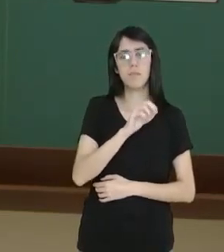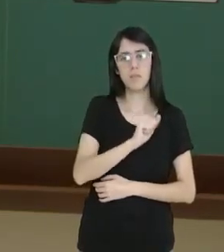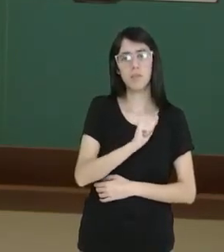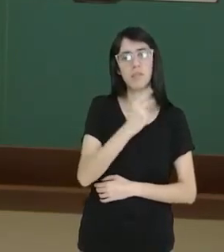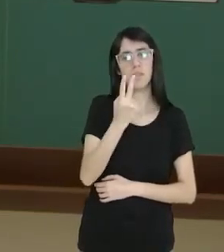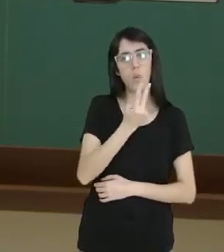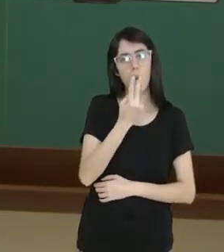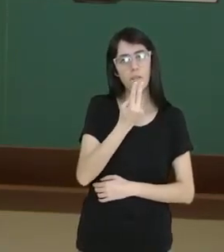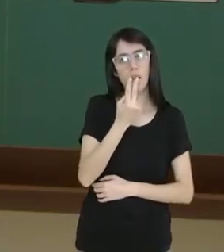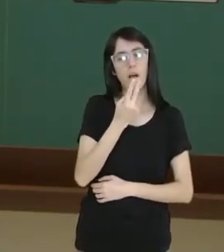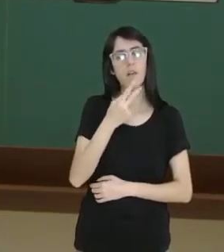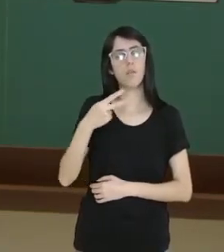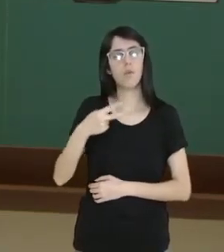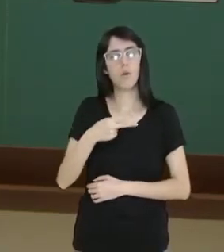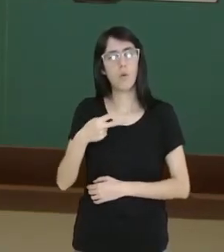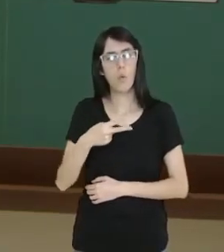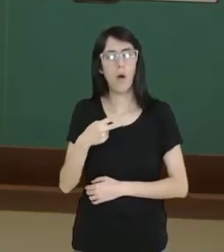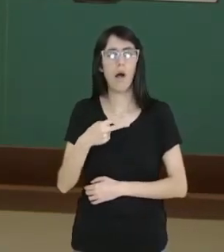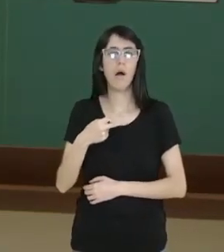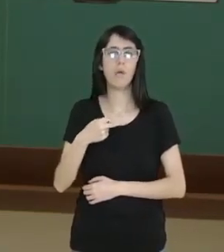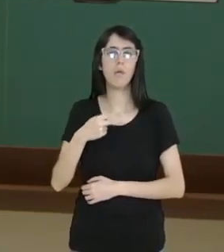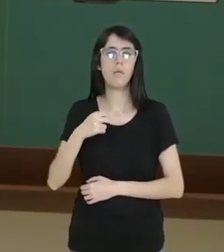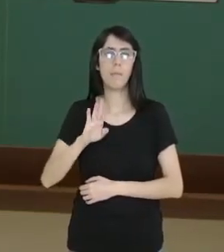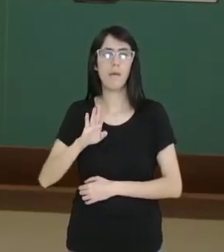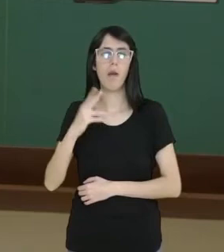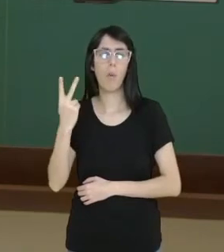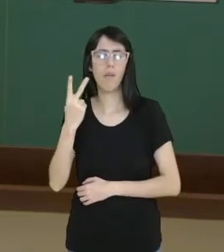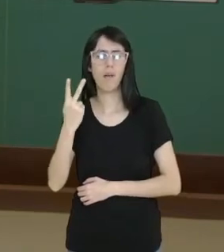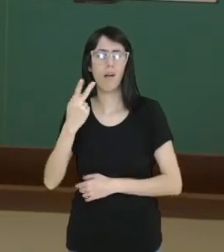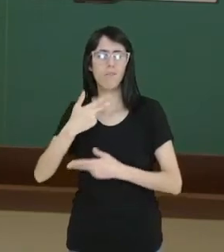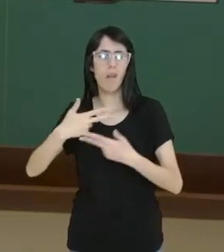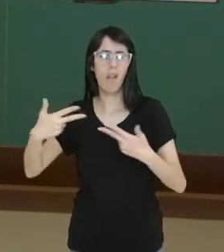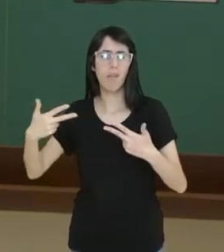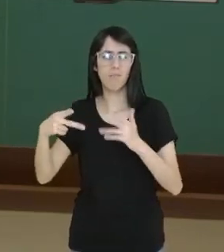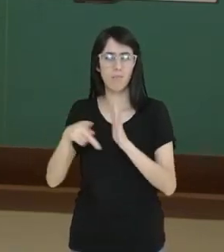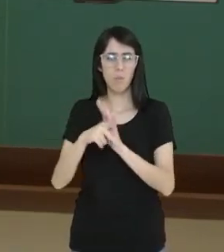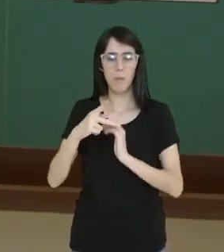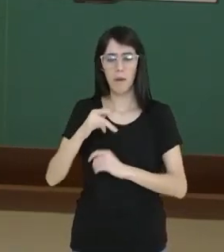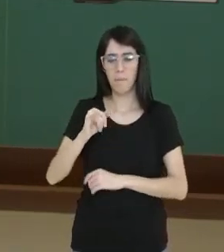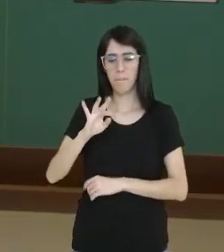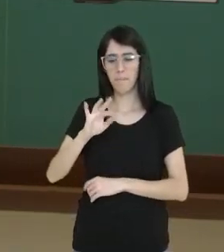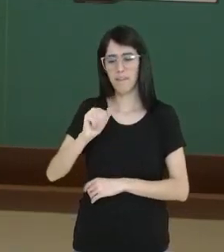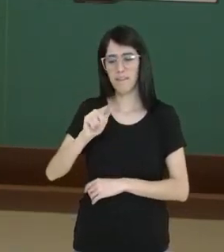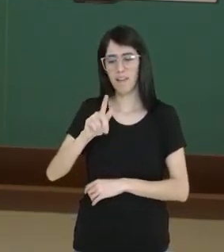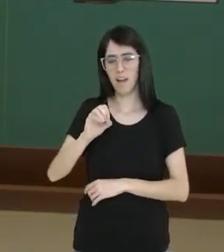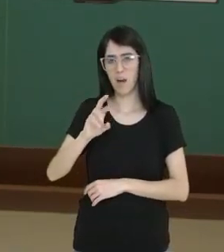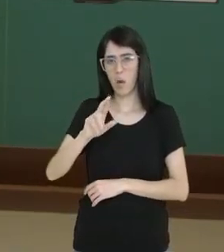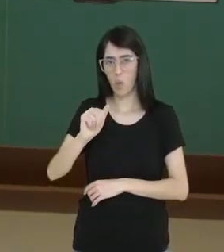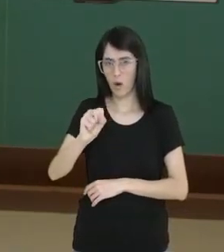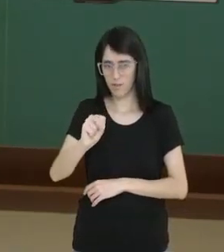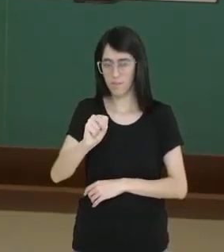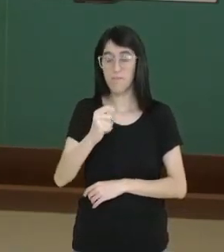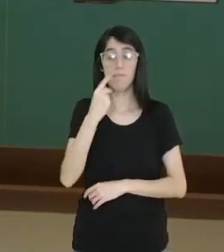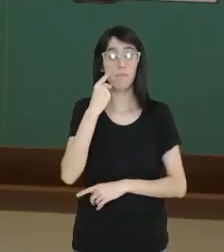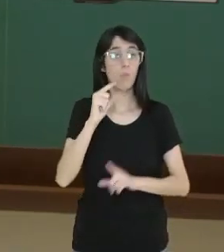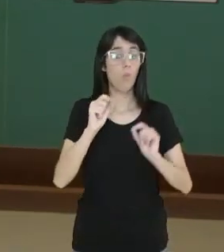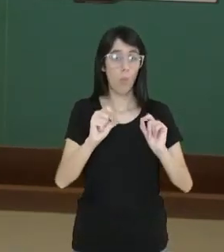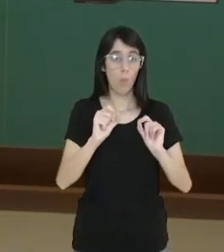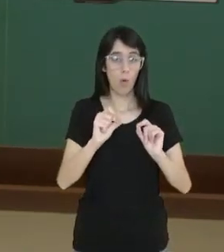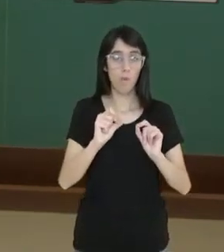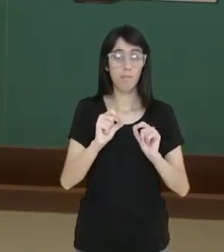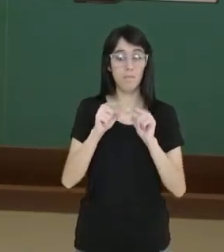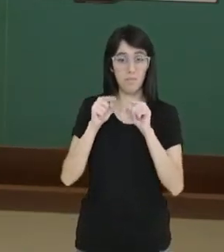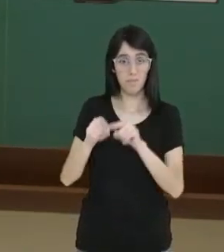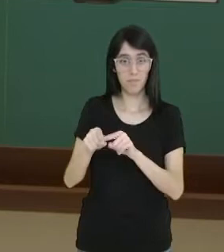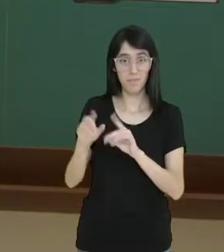quadrado. Percebeu que eu fiz um triângulo retângulo aqui, né? Percebeu, né? Então tá bom. Podemos considerar que o teorema de